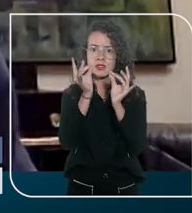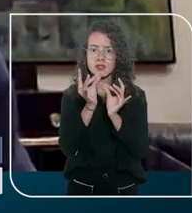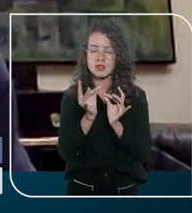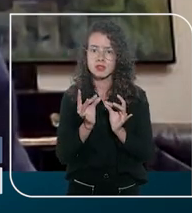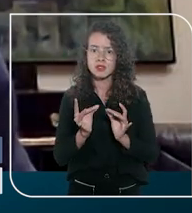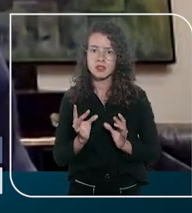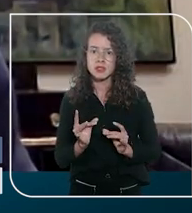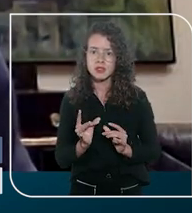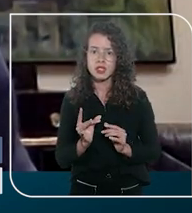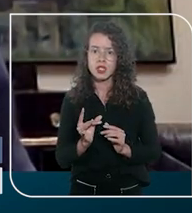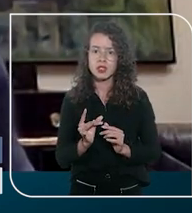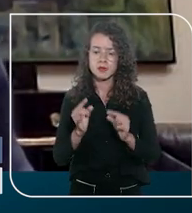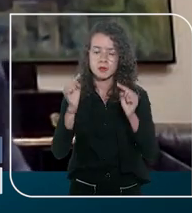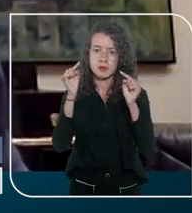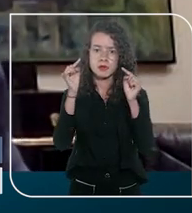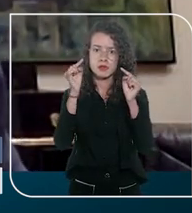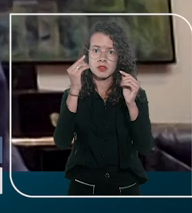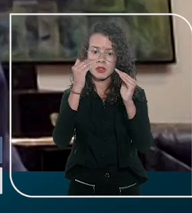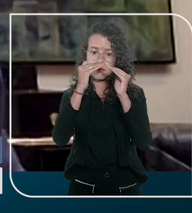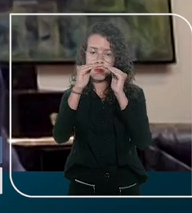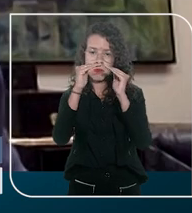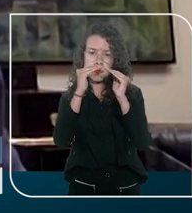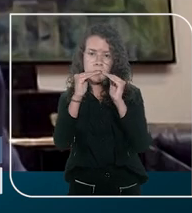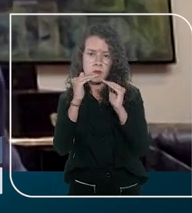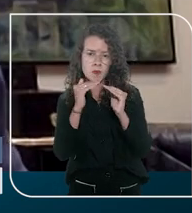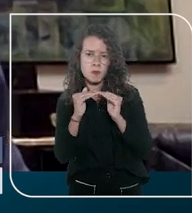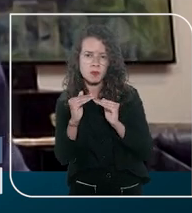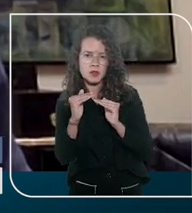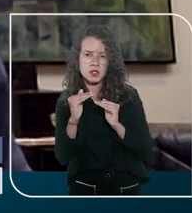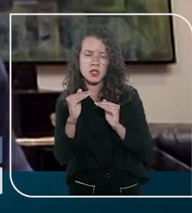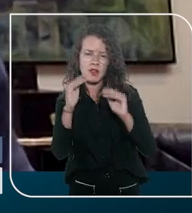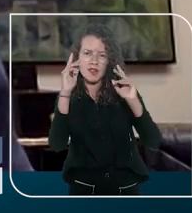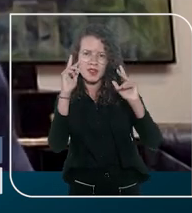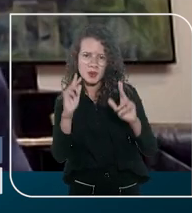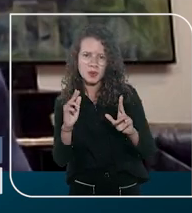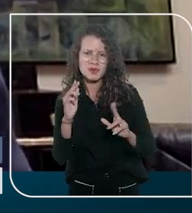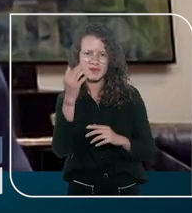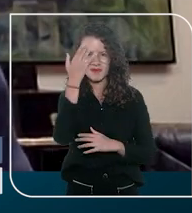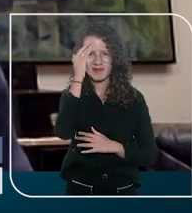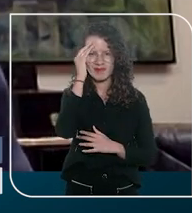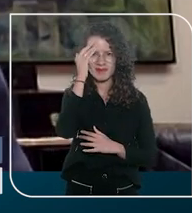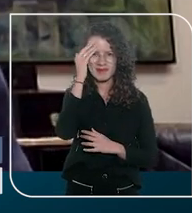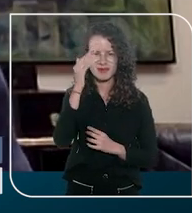circunstâncias que confrontadamente são semelhantes.